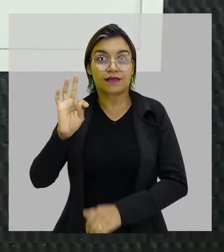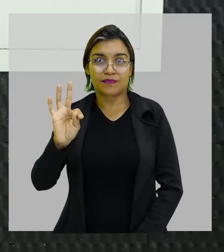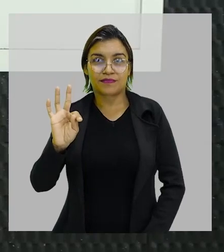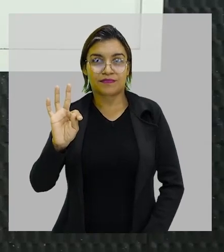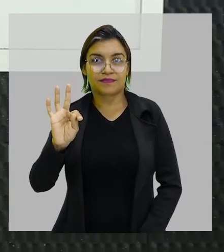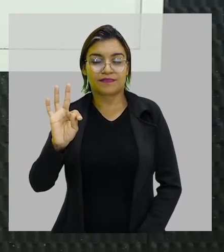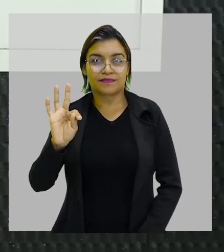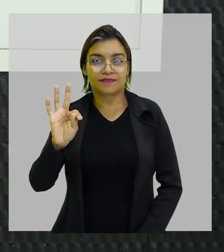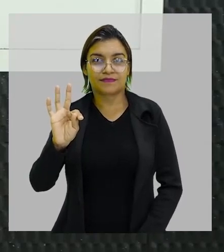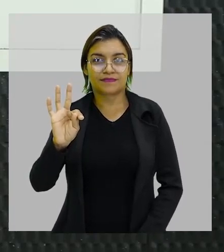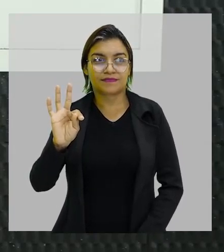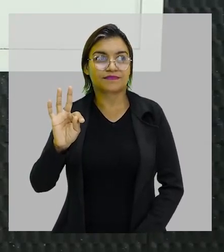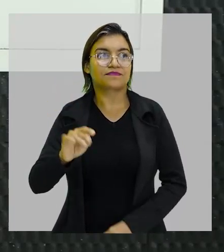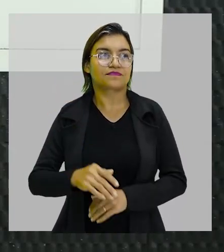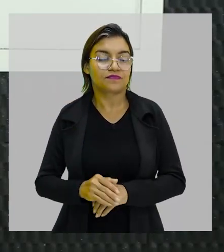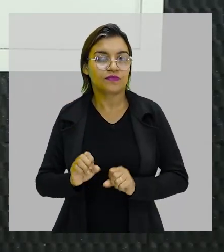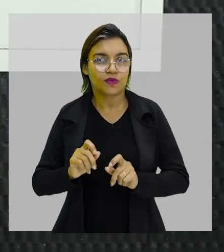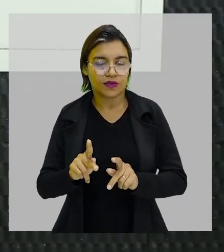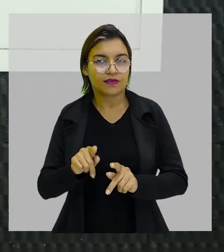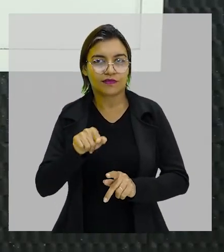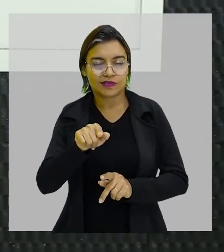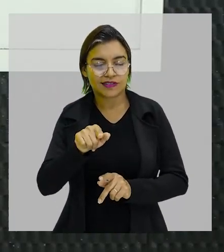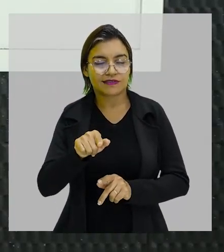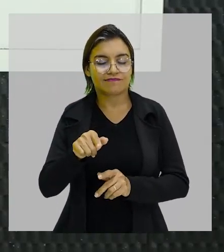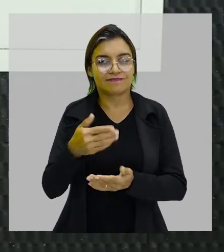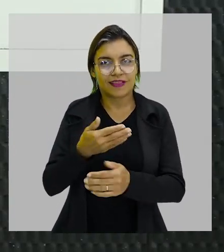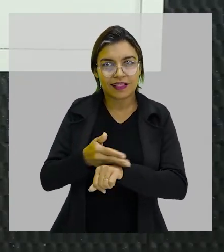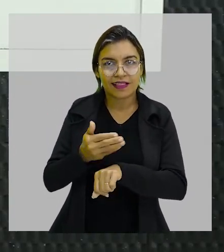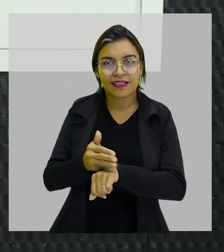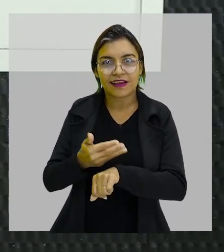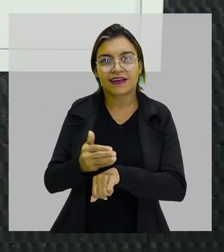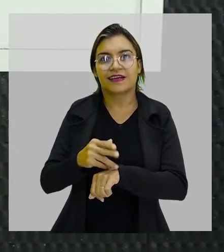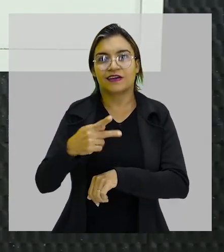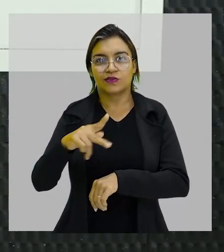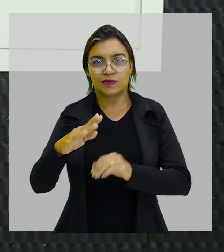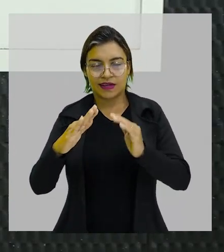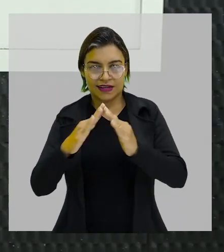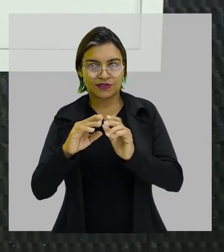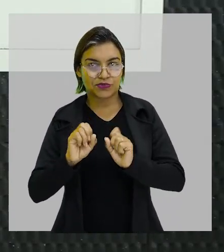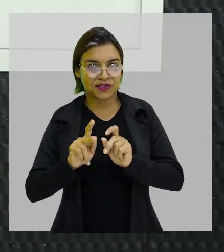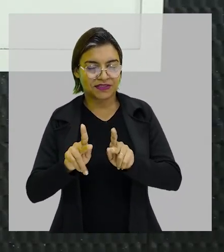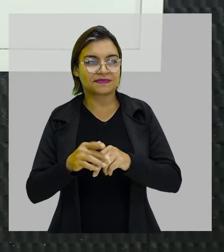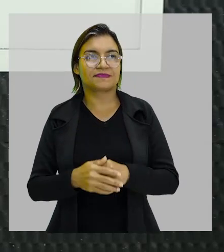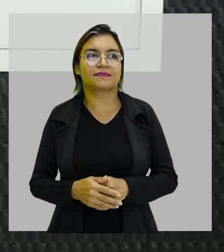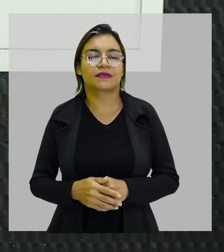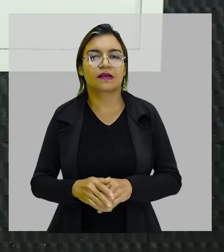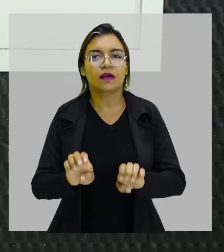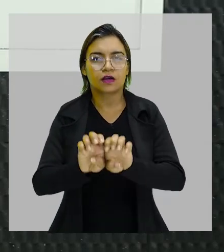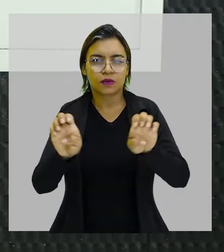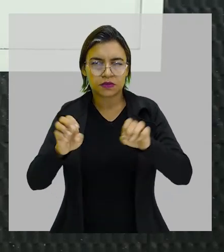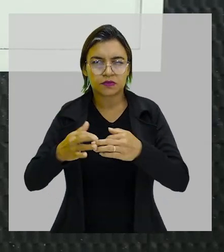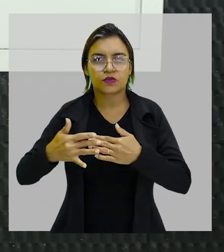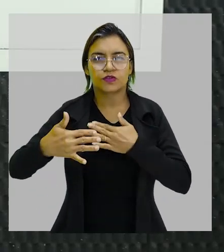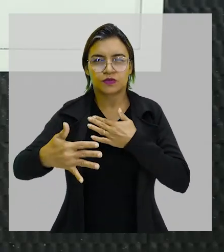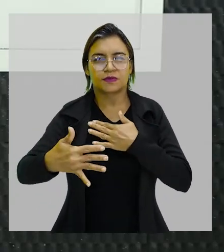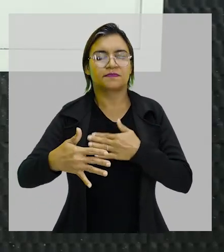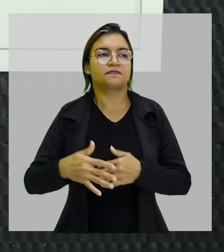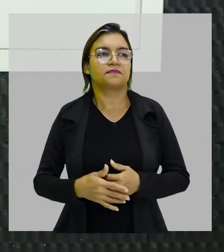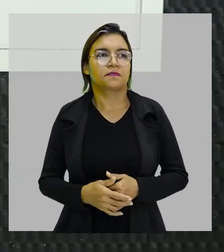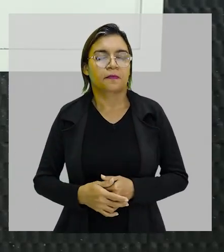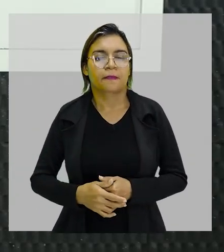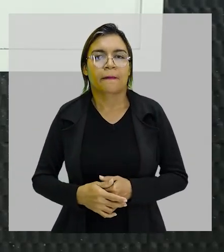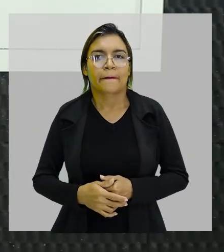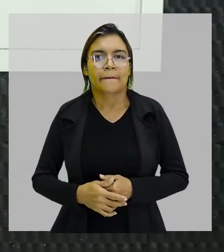ok? Fica como exercício para você fazer em casa, desta forma. Mas vamos continuar aqui utilizando a equação. A pressão